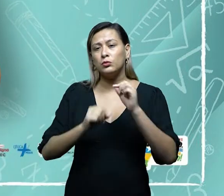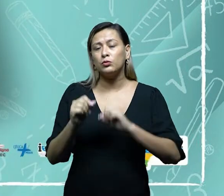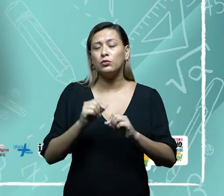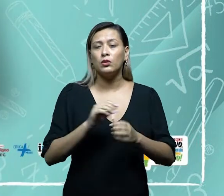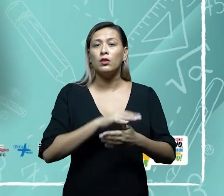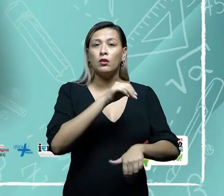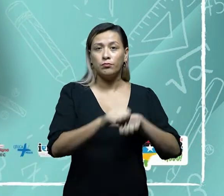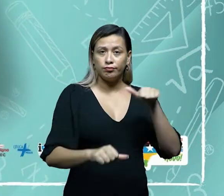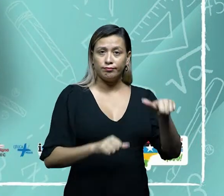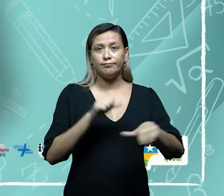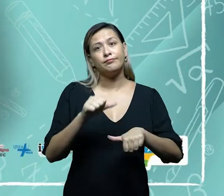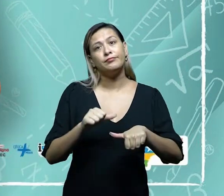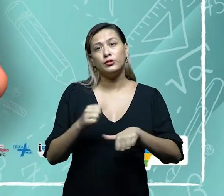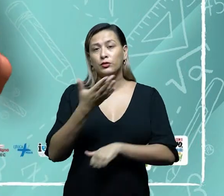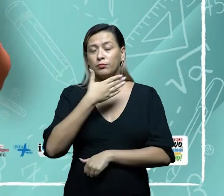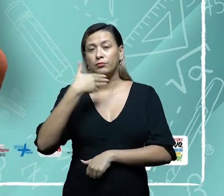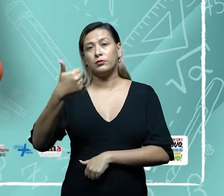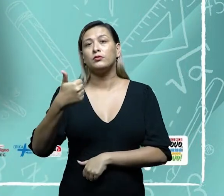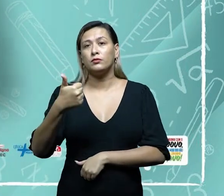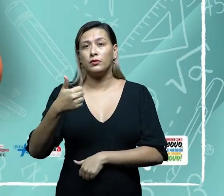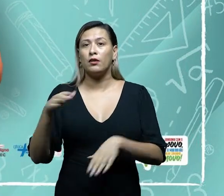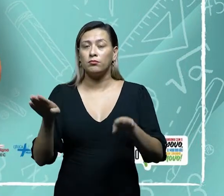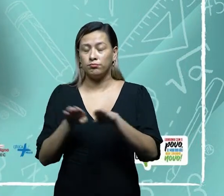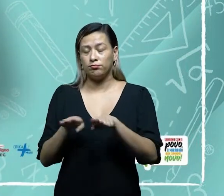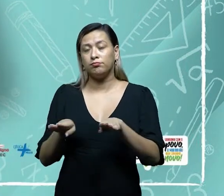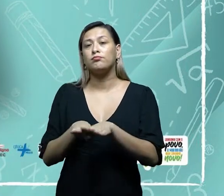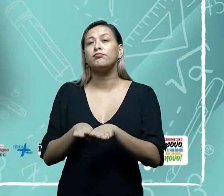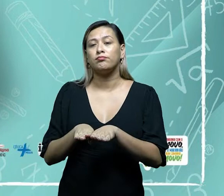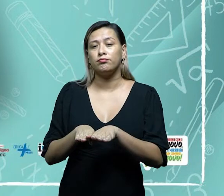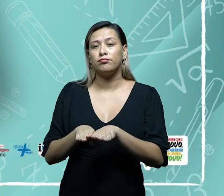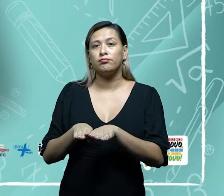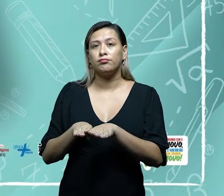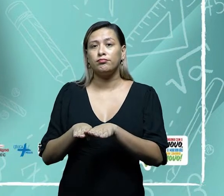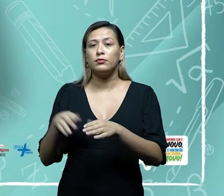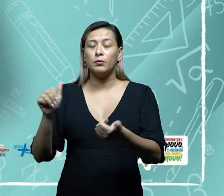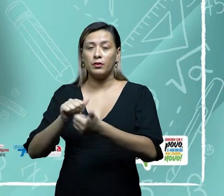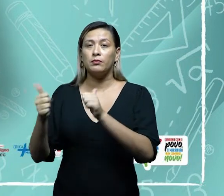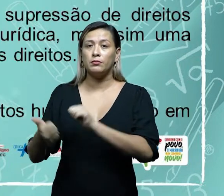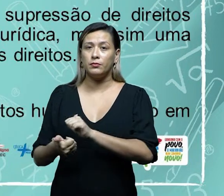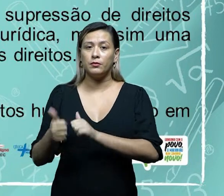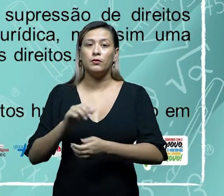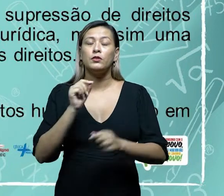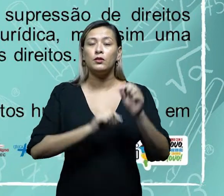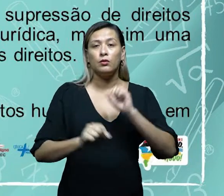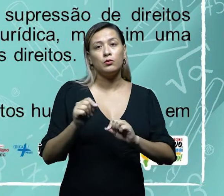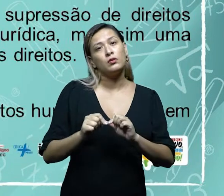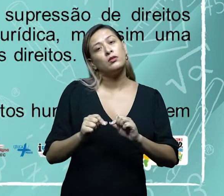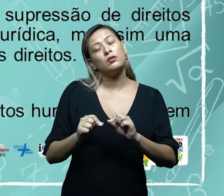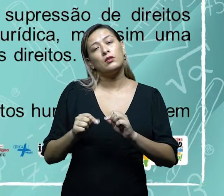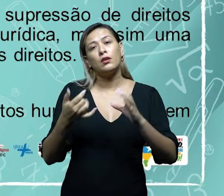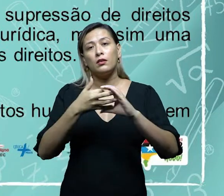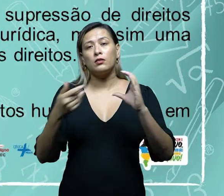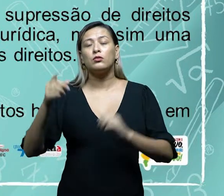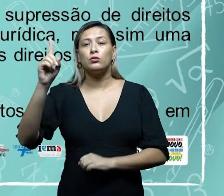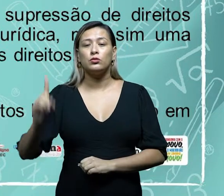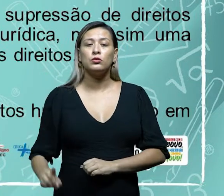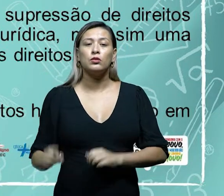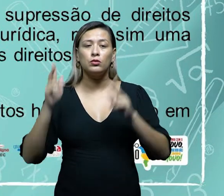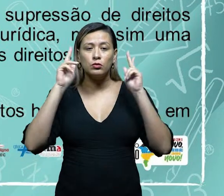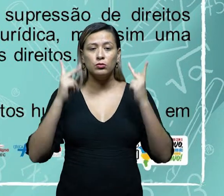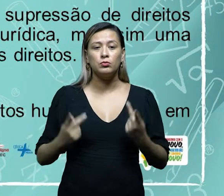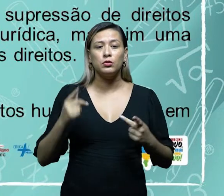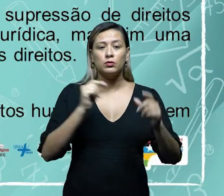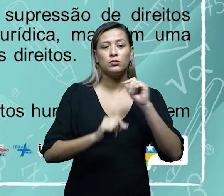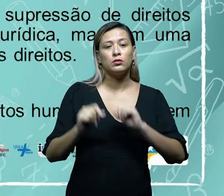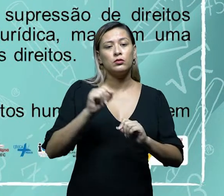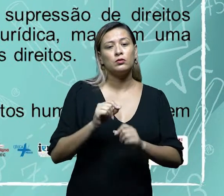e aperfeiçoáveis, eles de fato puxam a nossa próxima característica dos direitos humanos, que é a mobilidade e o